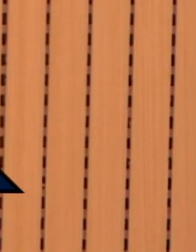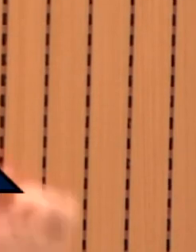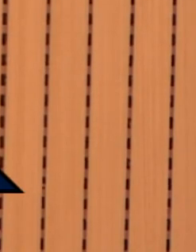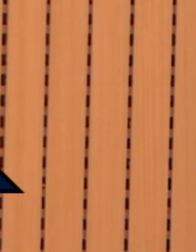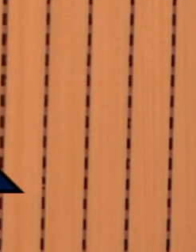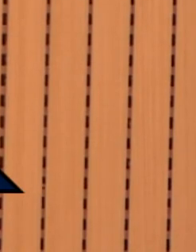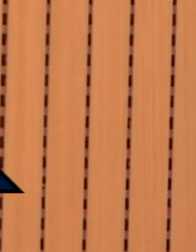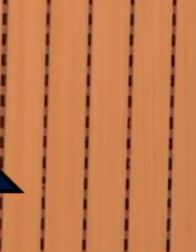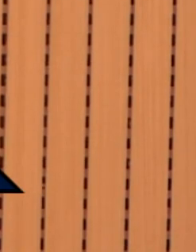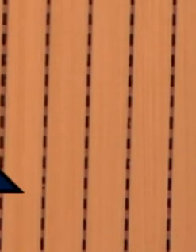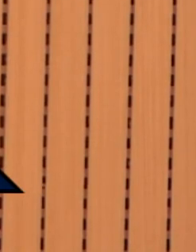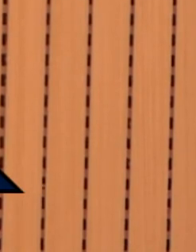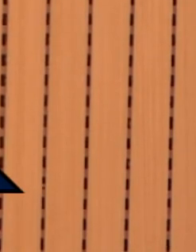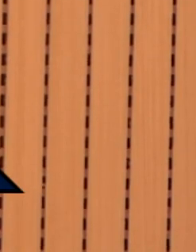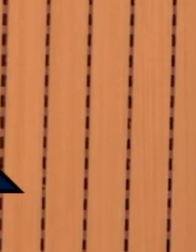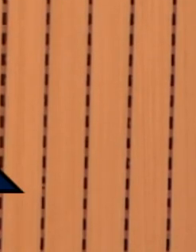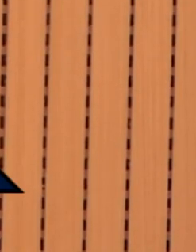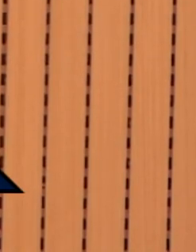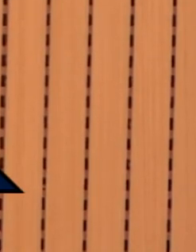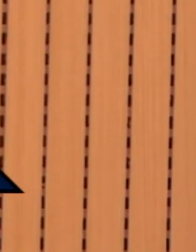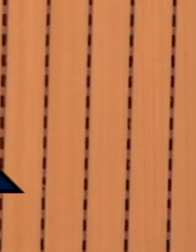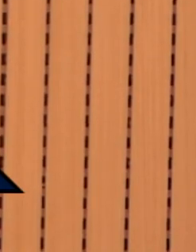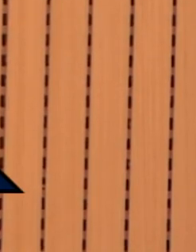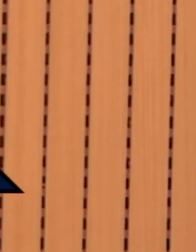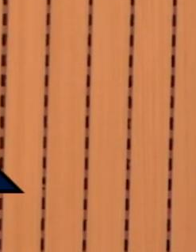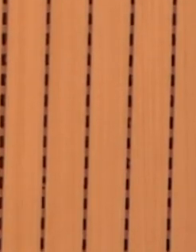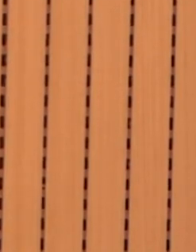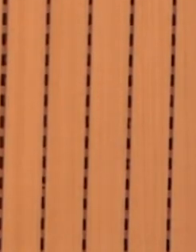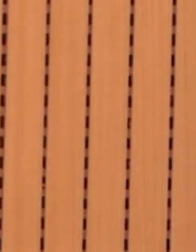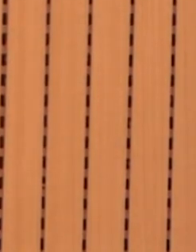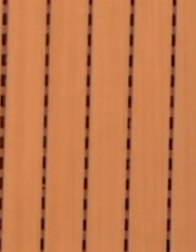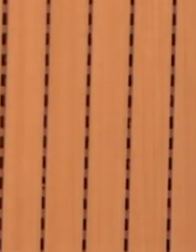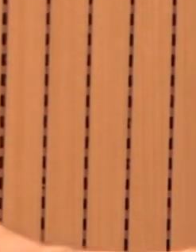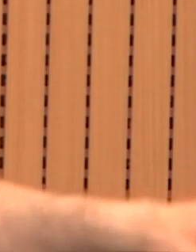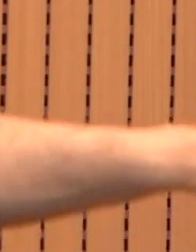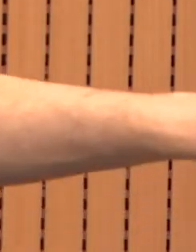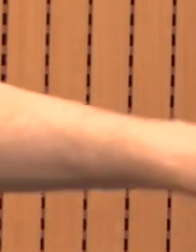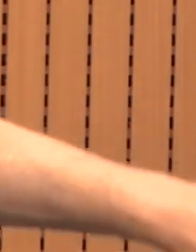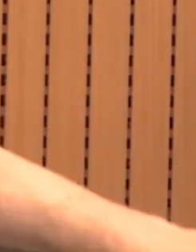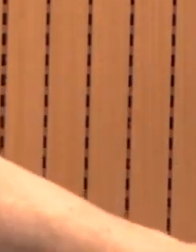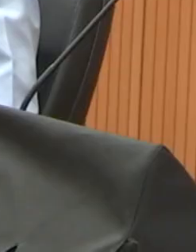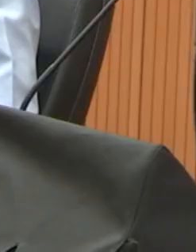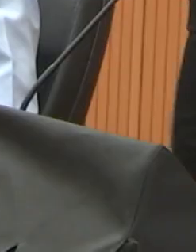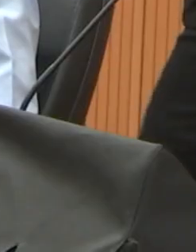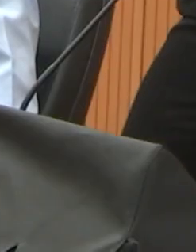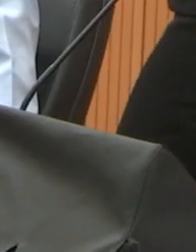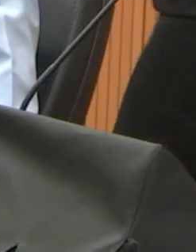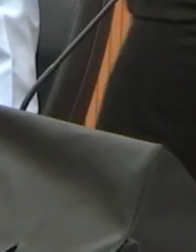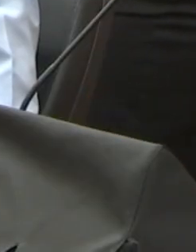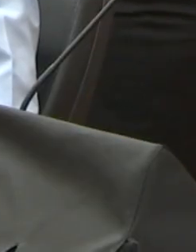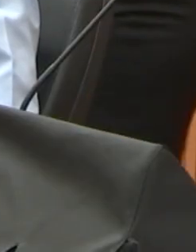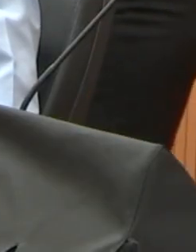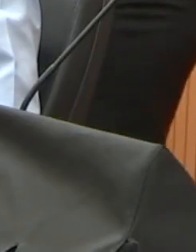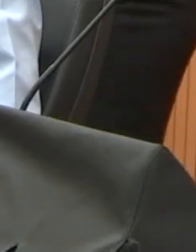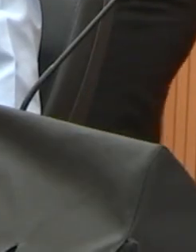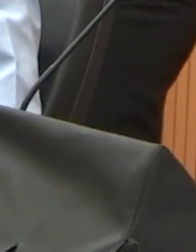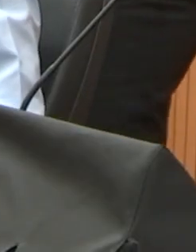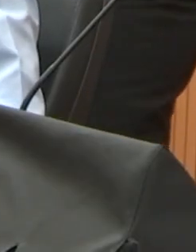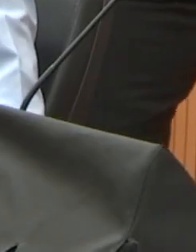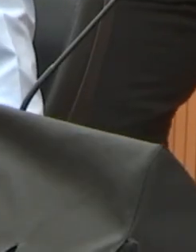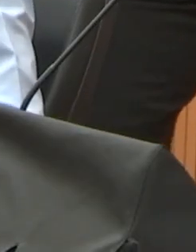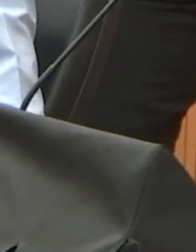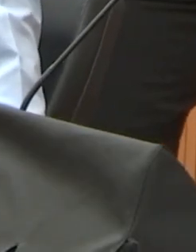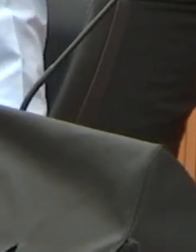Saúde. Por favor, tomem assento aqui na mesa conosco. E, antes disso, quero perguntar se algum dos vereadores deseja fazer algum informe, trazer alguma